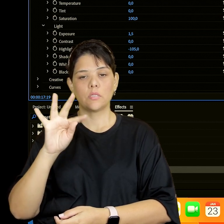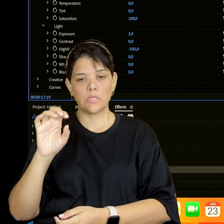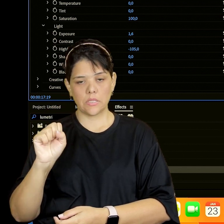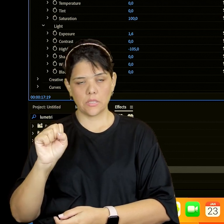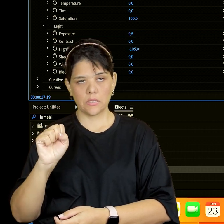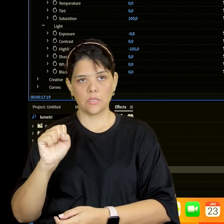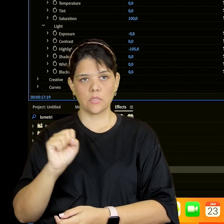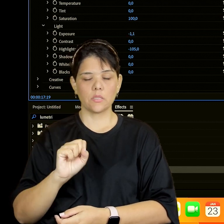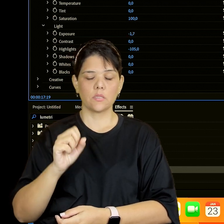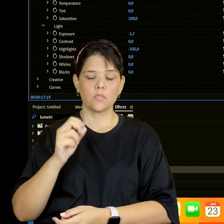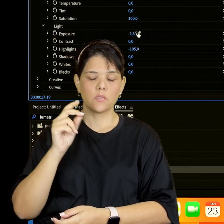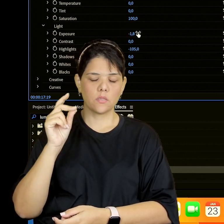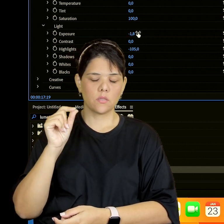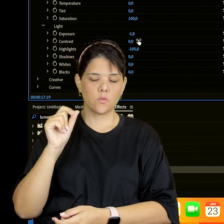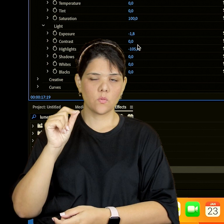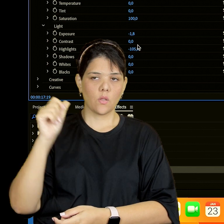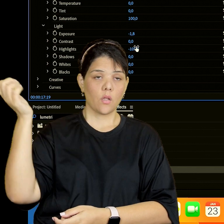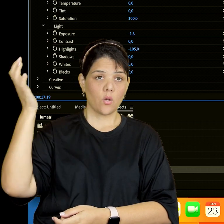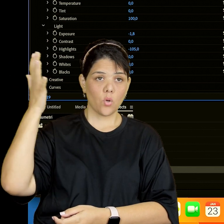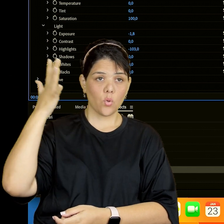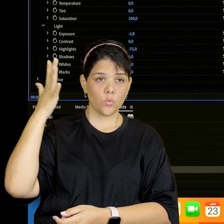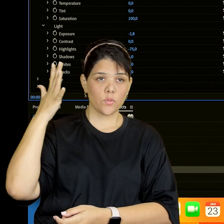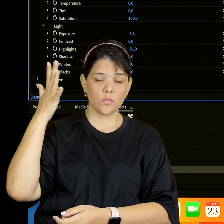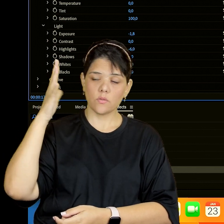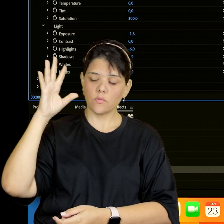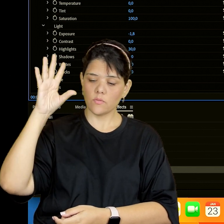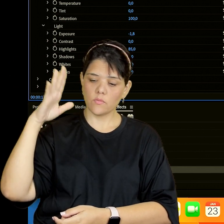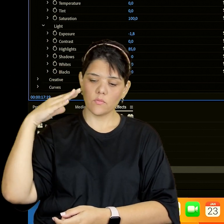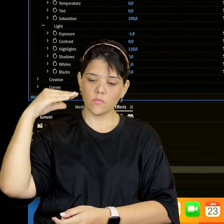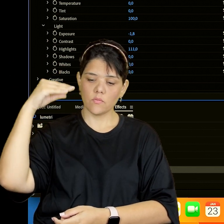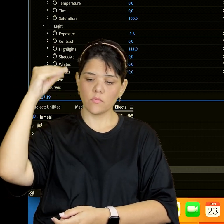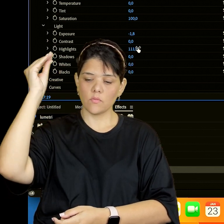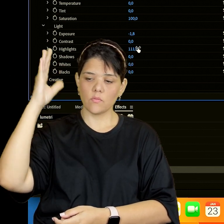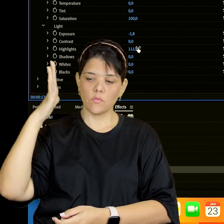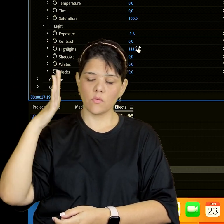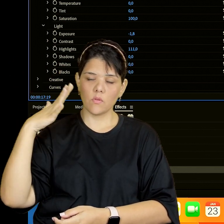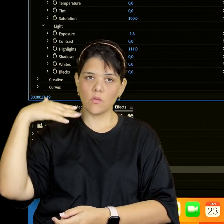Aumentou a exposição, diminuiu a exposição. Beleza?